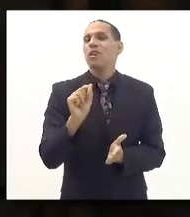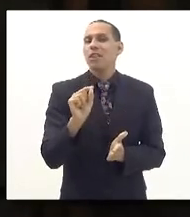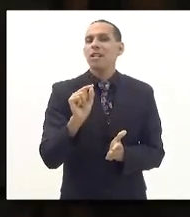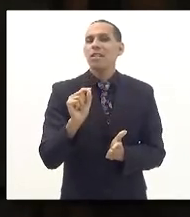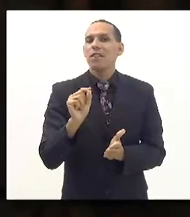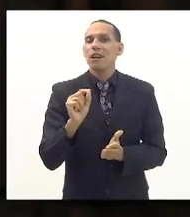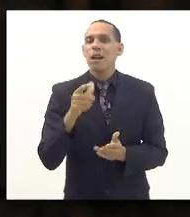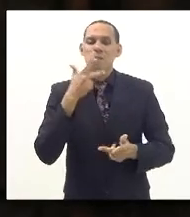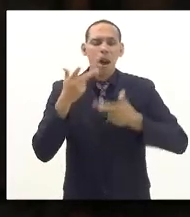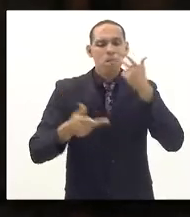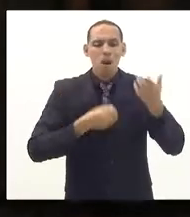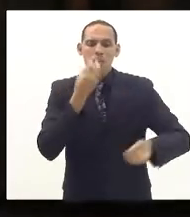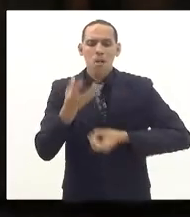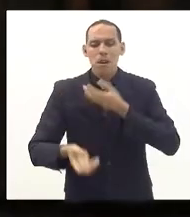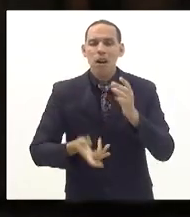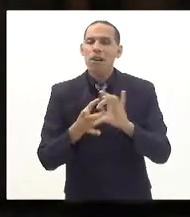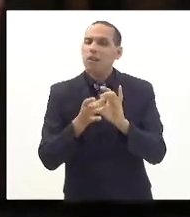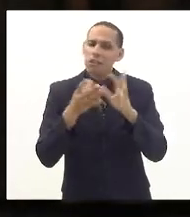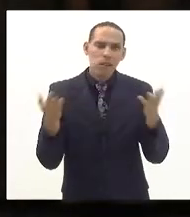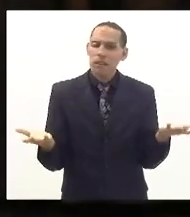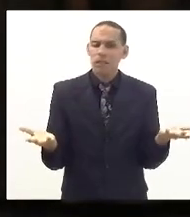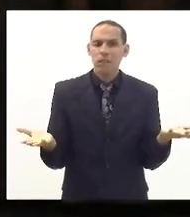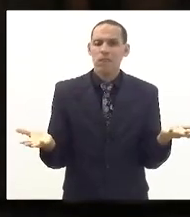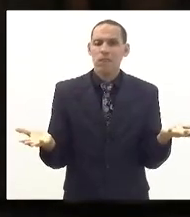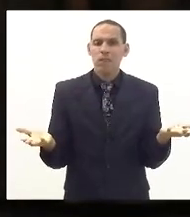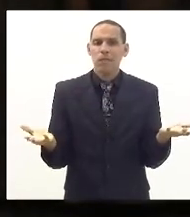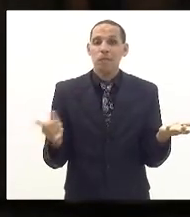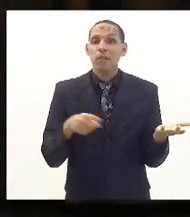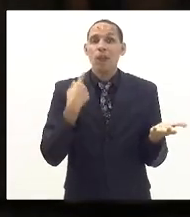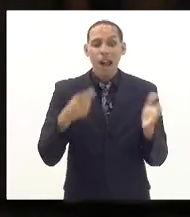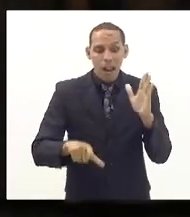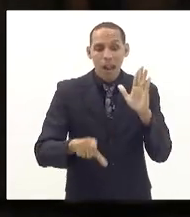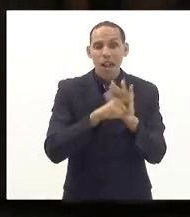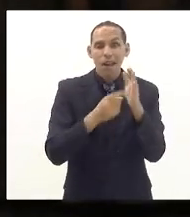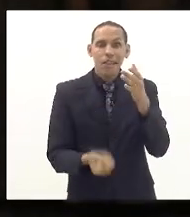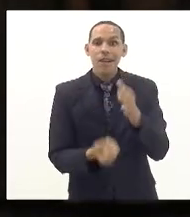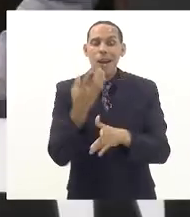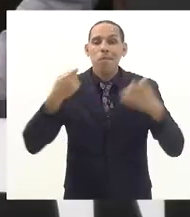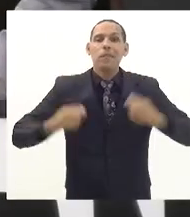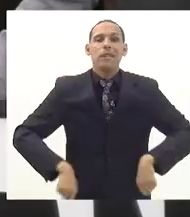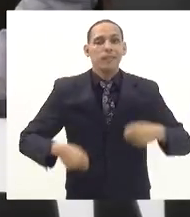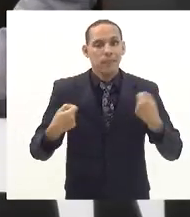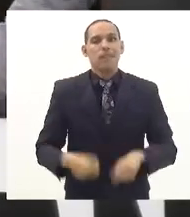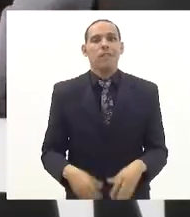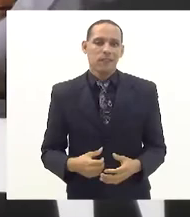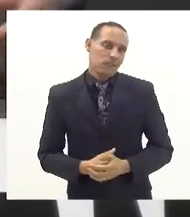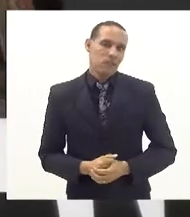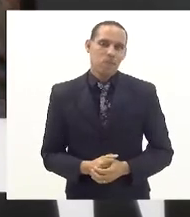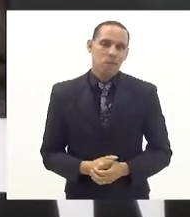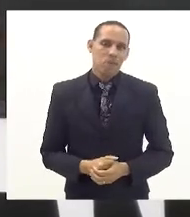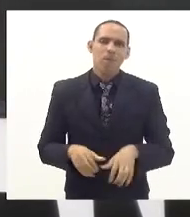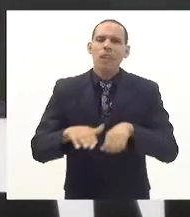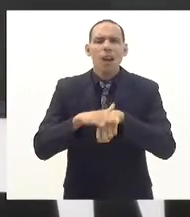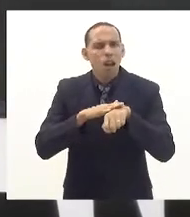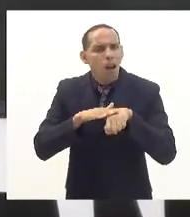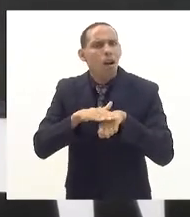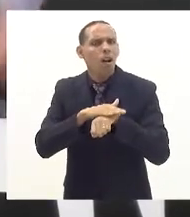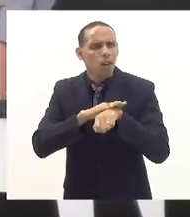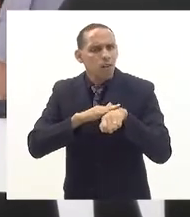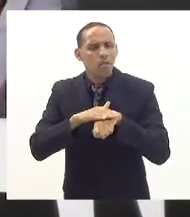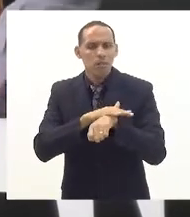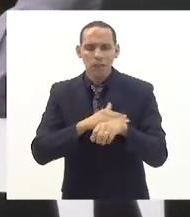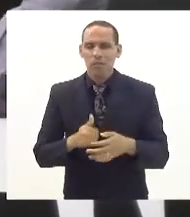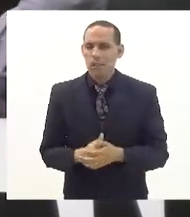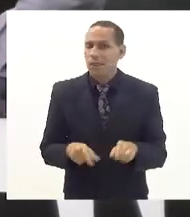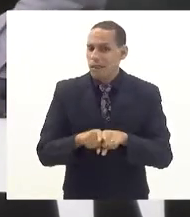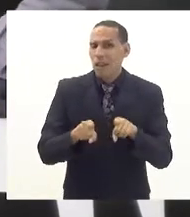livre expressão, a liberdade de expressão. A gente teve que fazer uma lei e conversar com os nossos